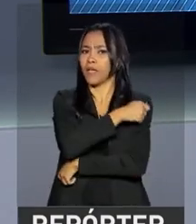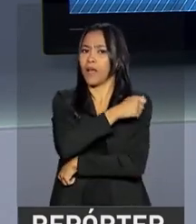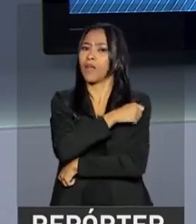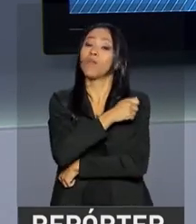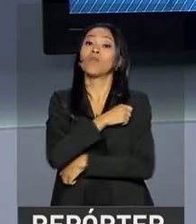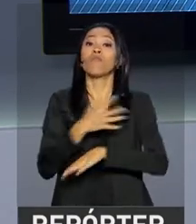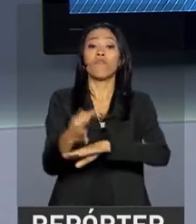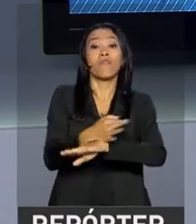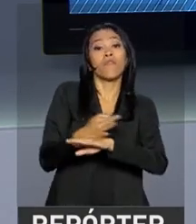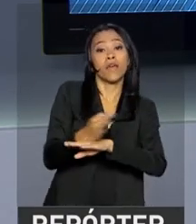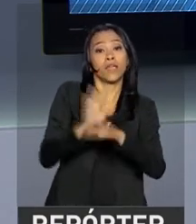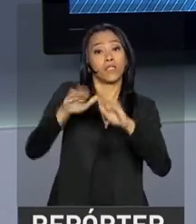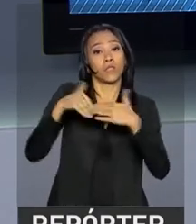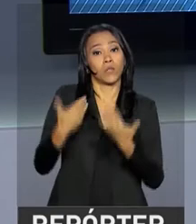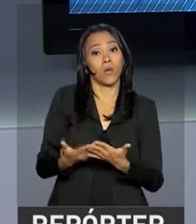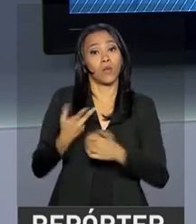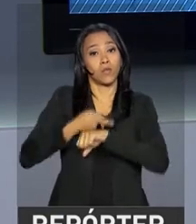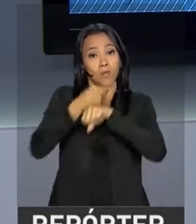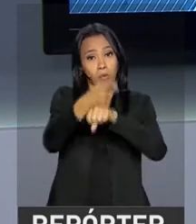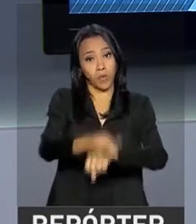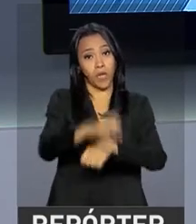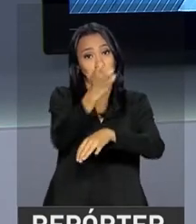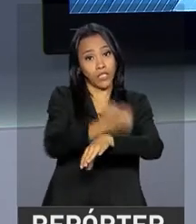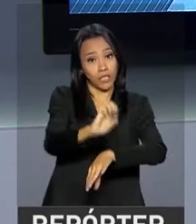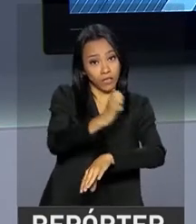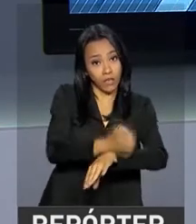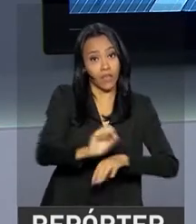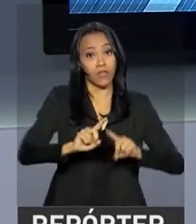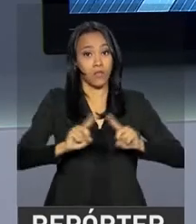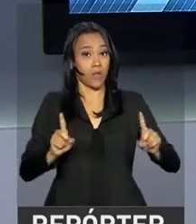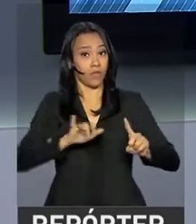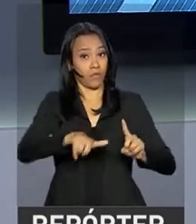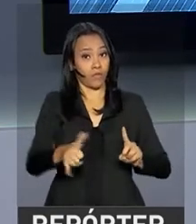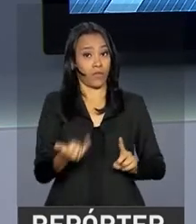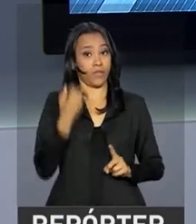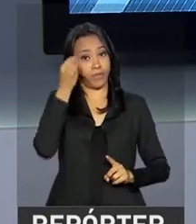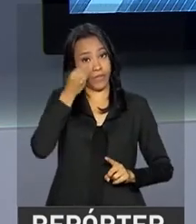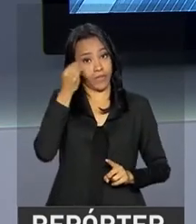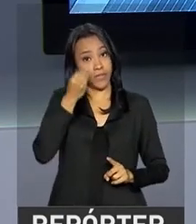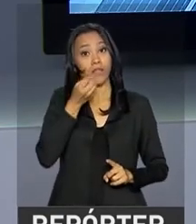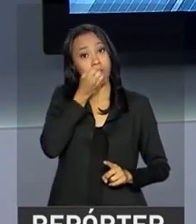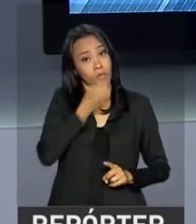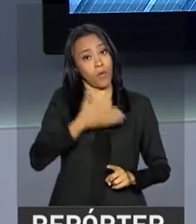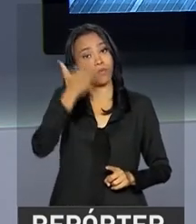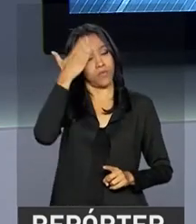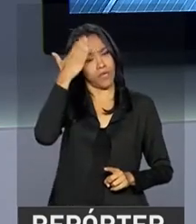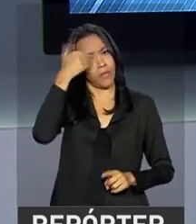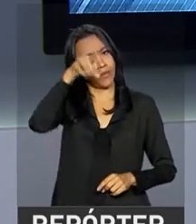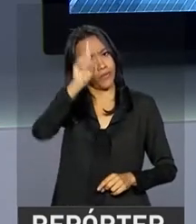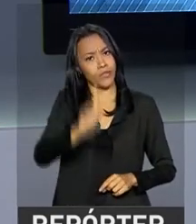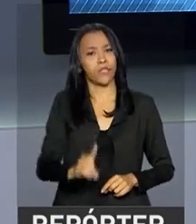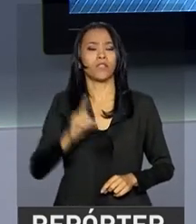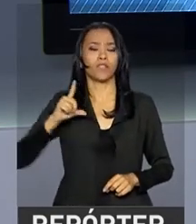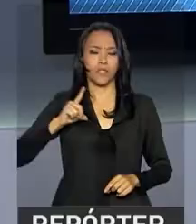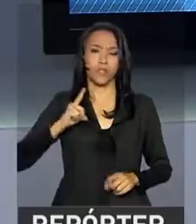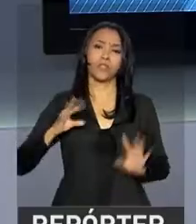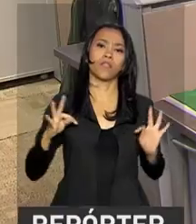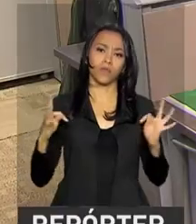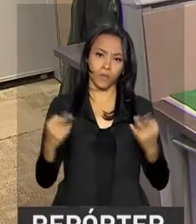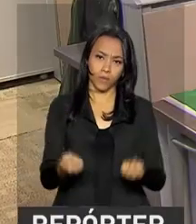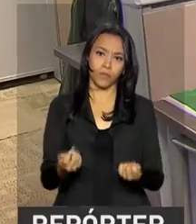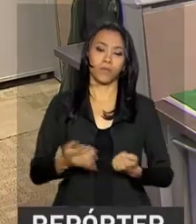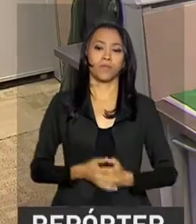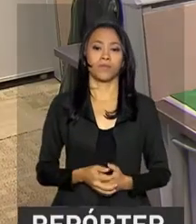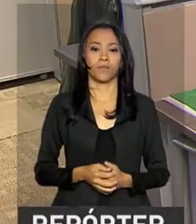para buscar um estágio mas para aproveitar melhor a experiência é bom saber dos direitos que todo o estagiário tem